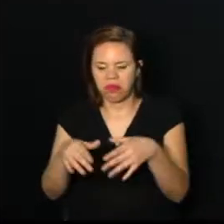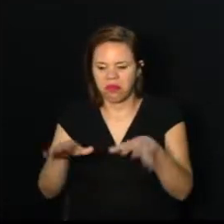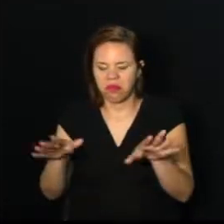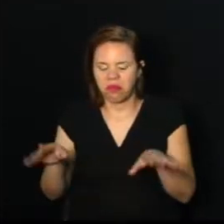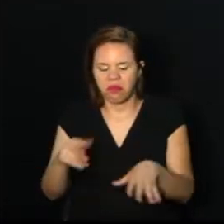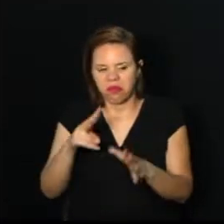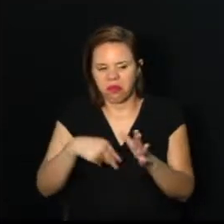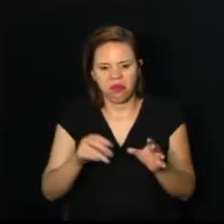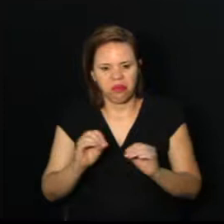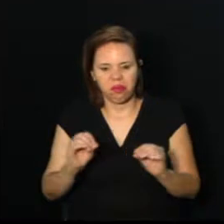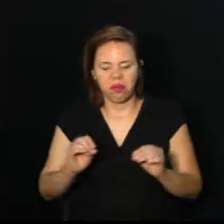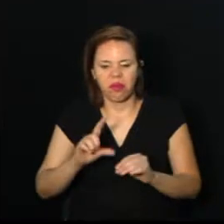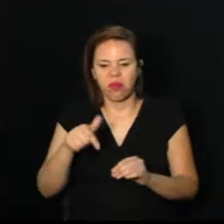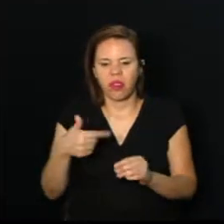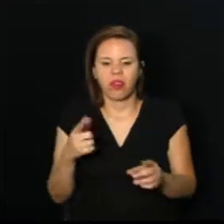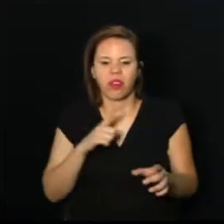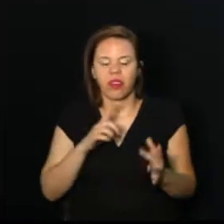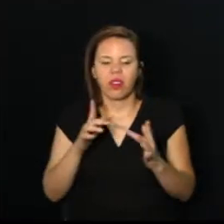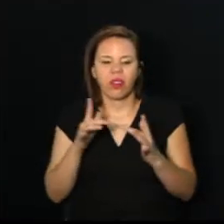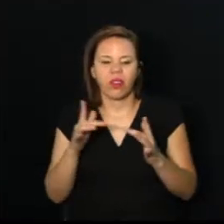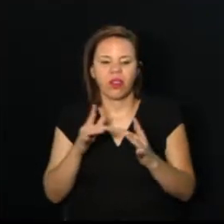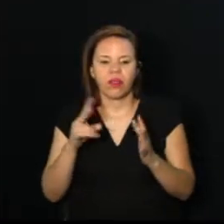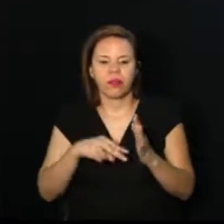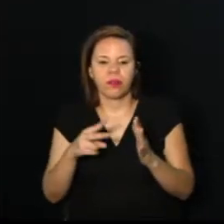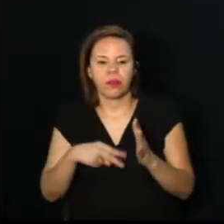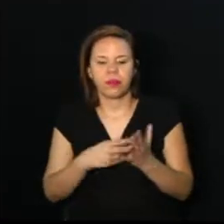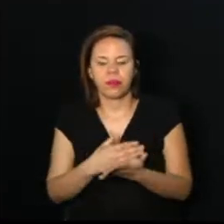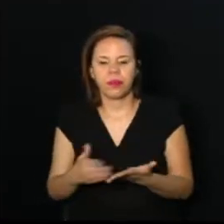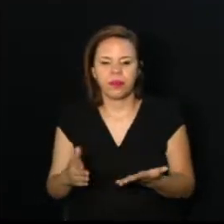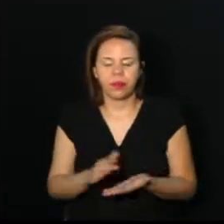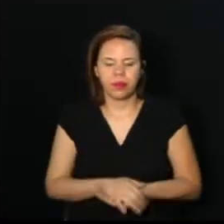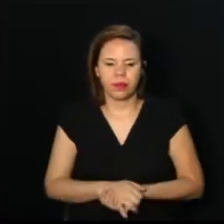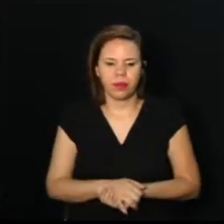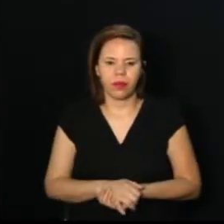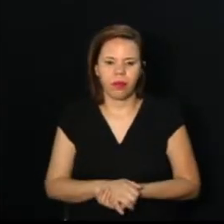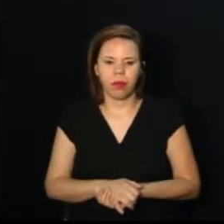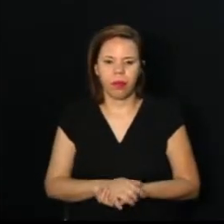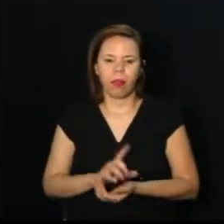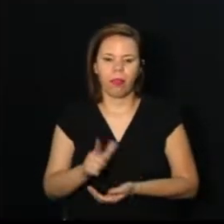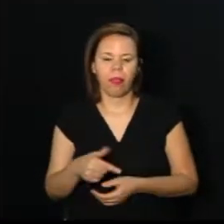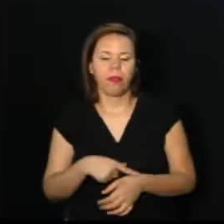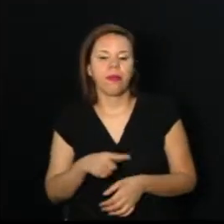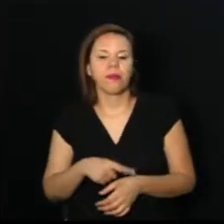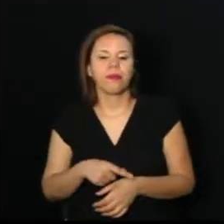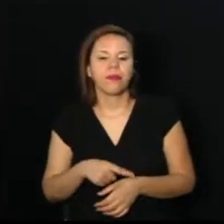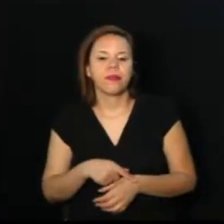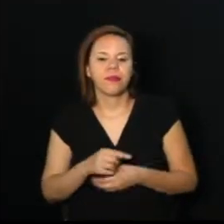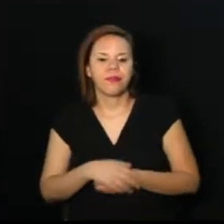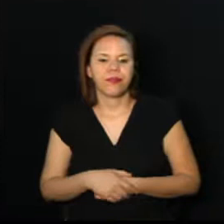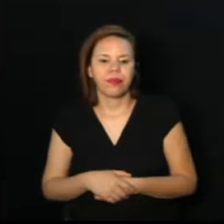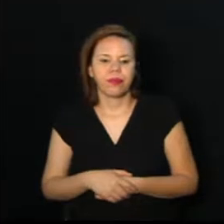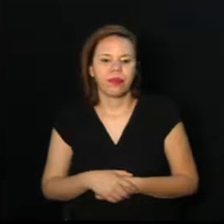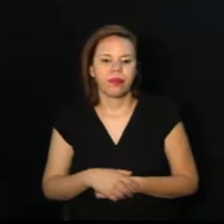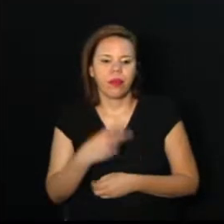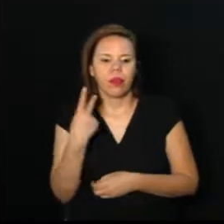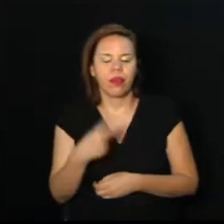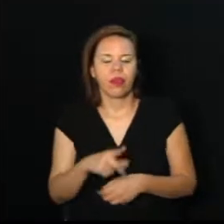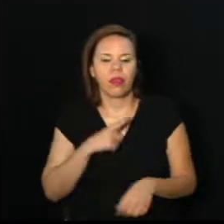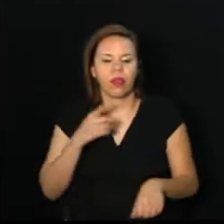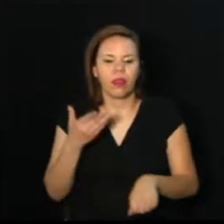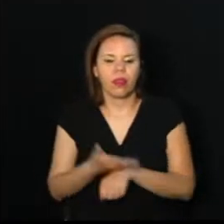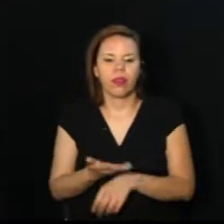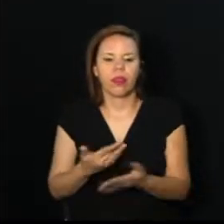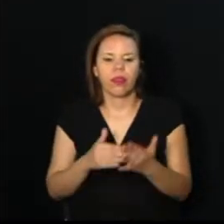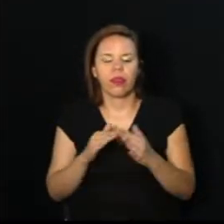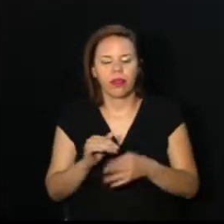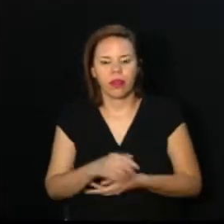Ela só vai ter este contato inicial a partir do momento em que ela entra na